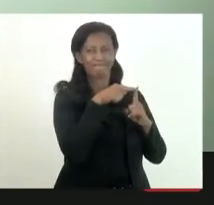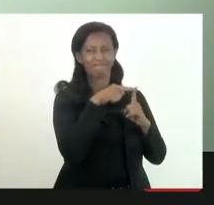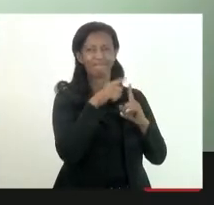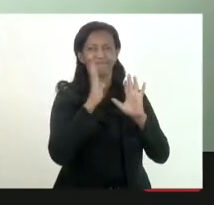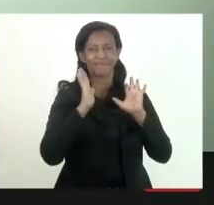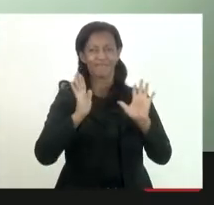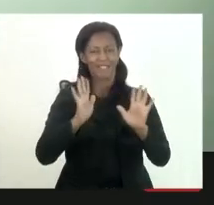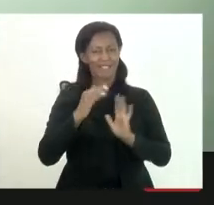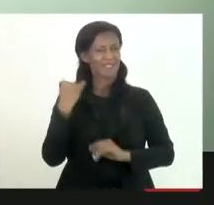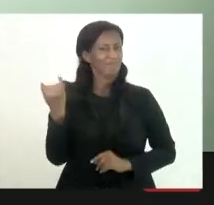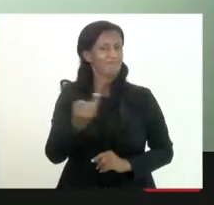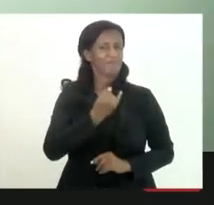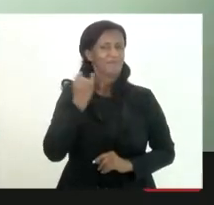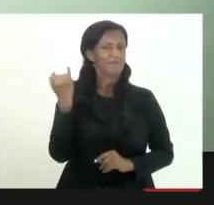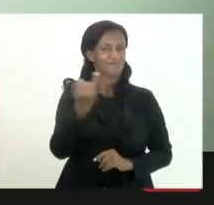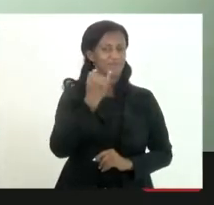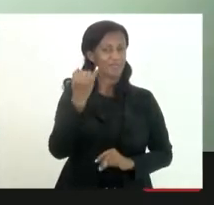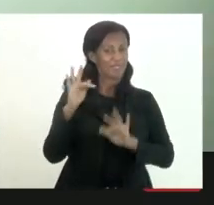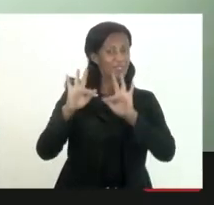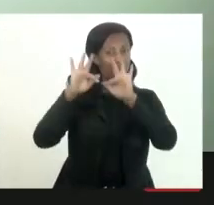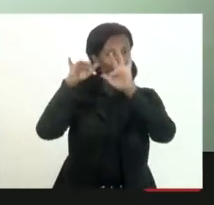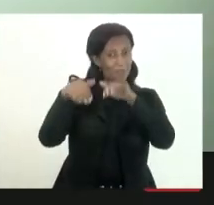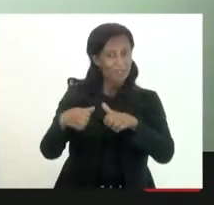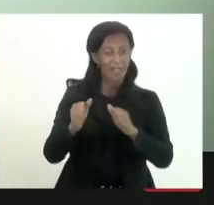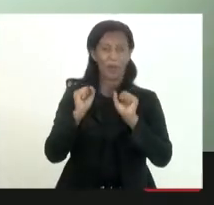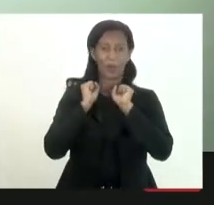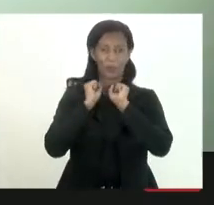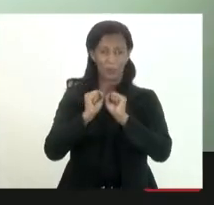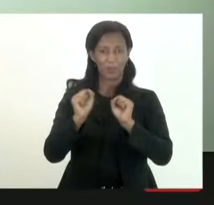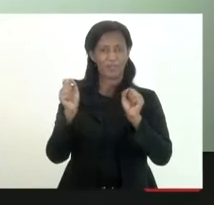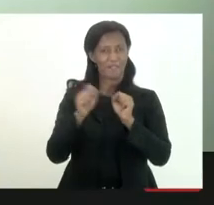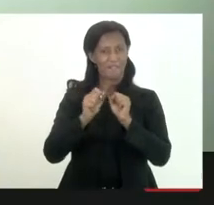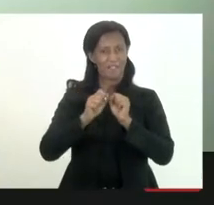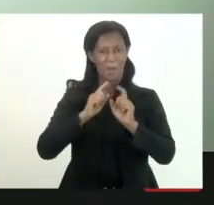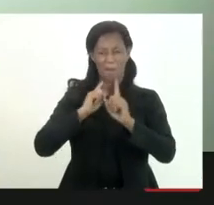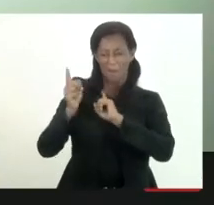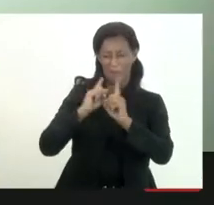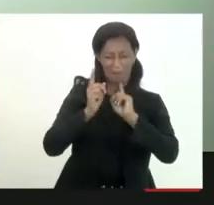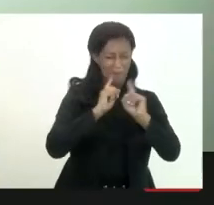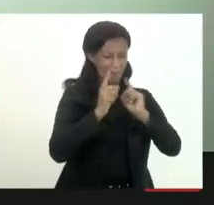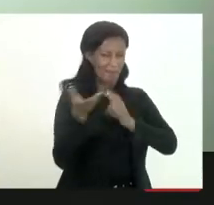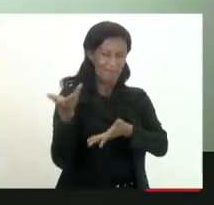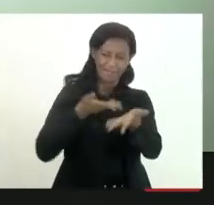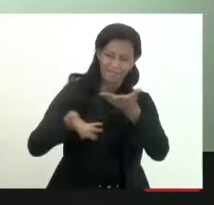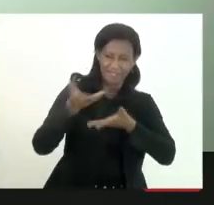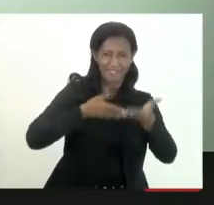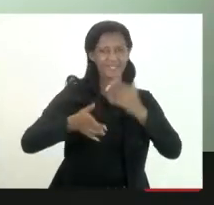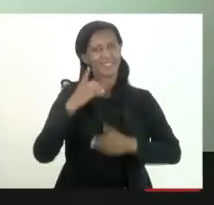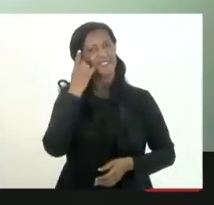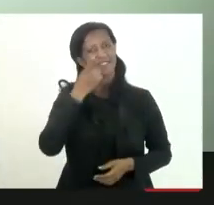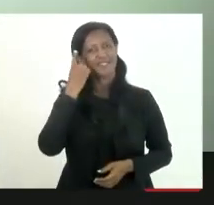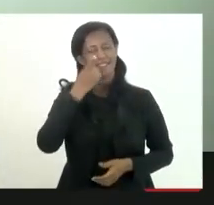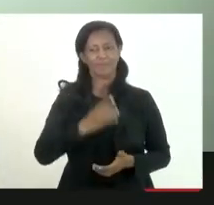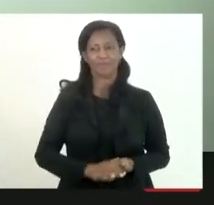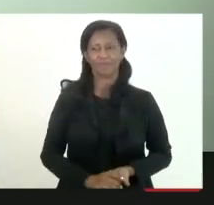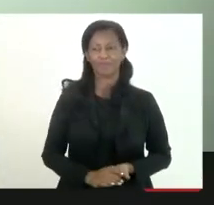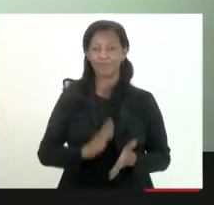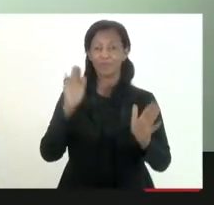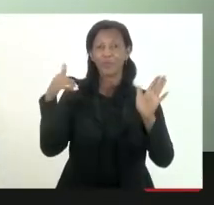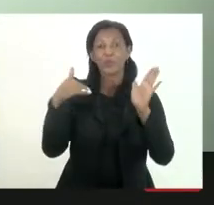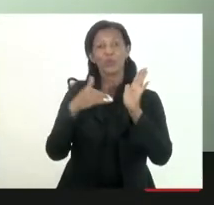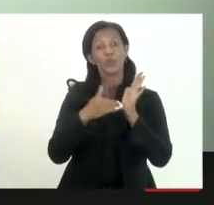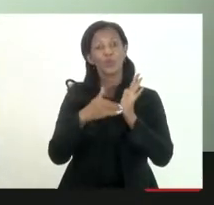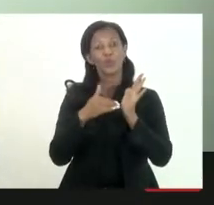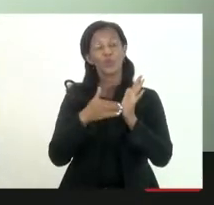sendo muito importante para a gente, ao final, poder fazer um amplo debate com a participação de todos os deputados. Por último, então,